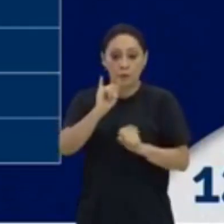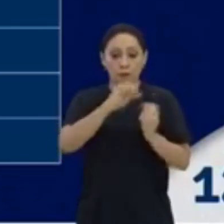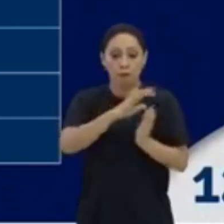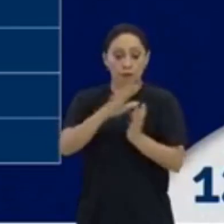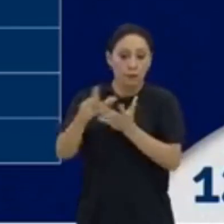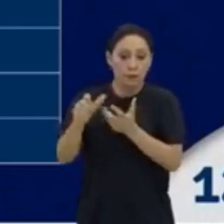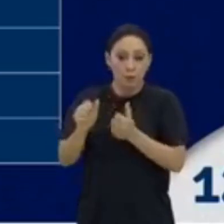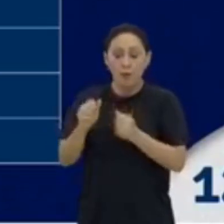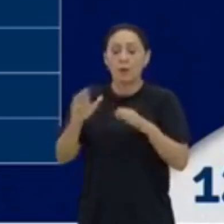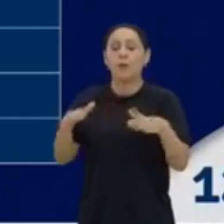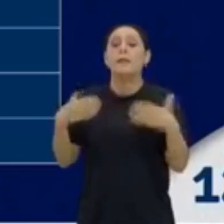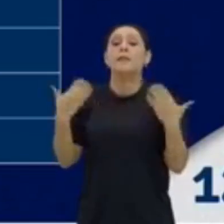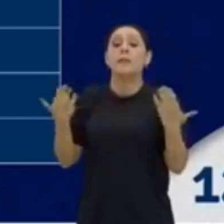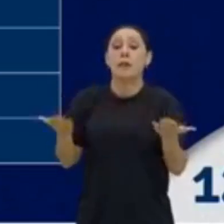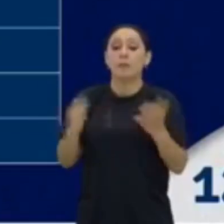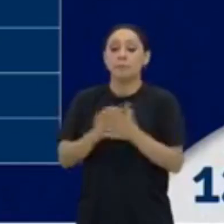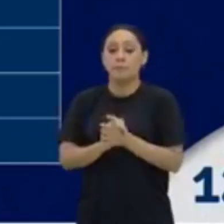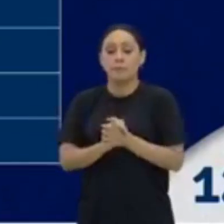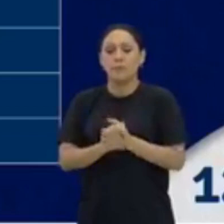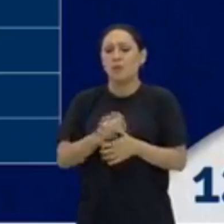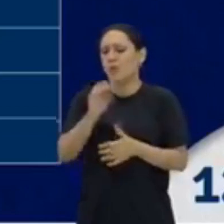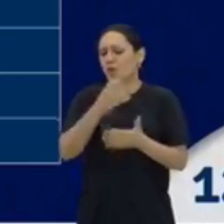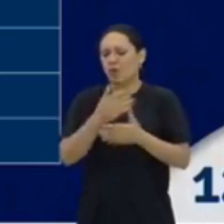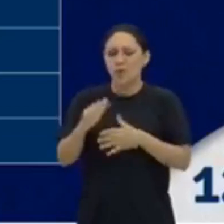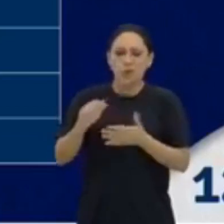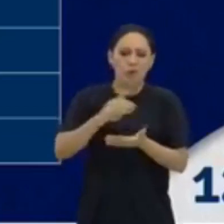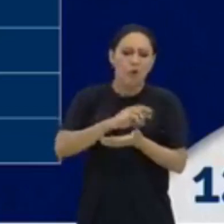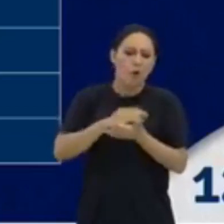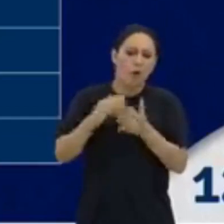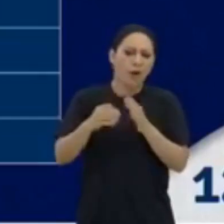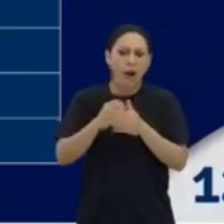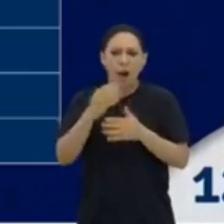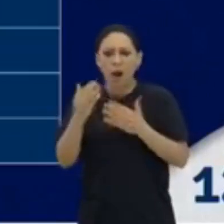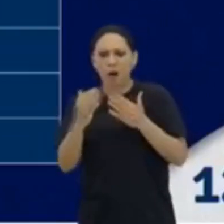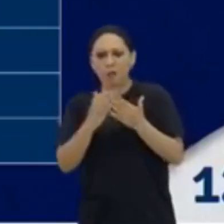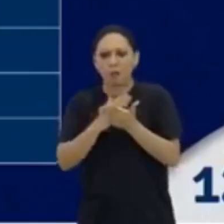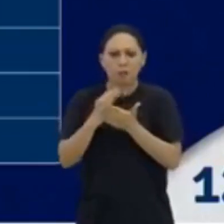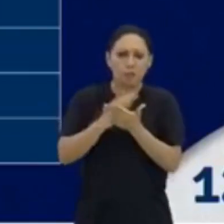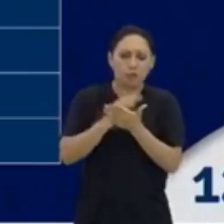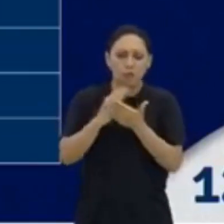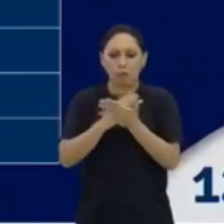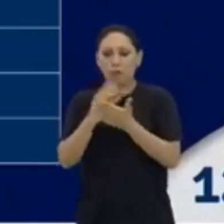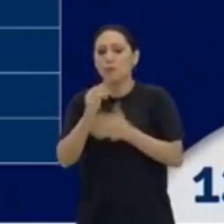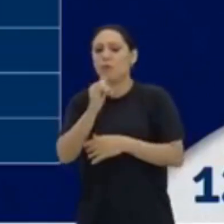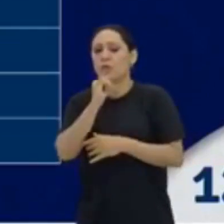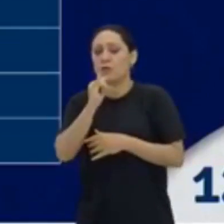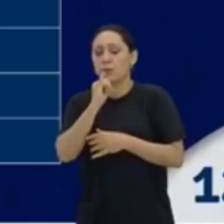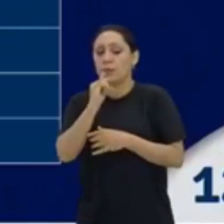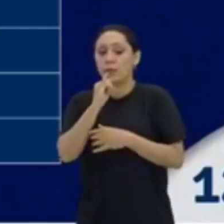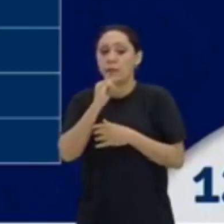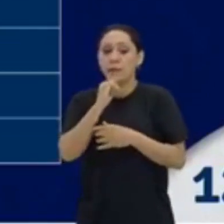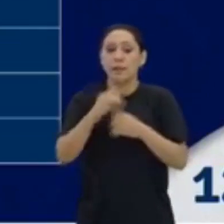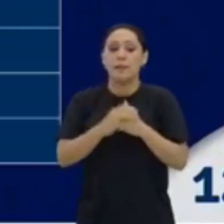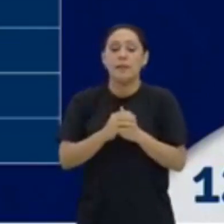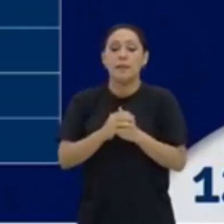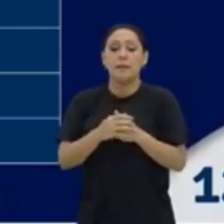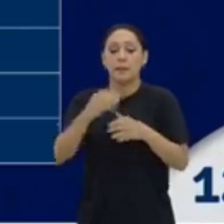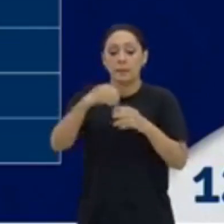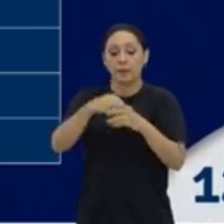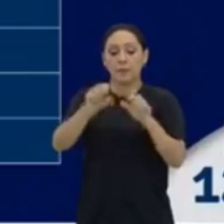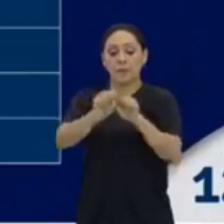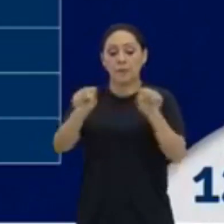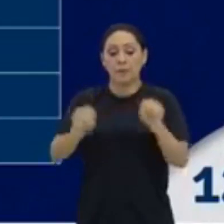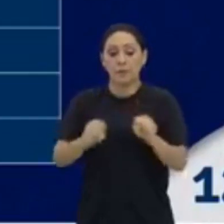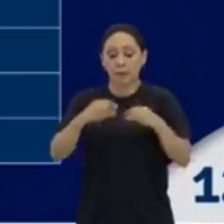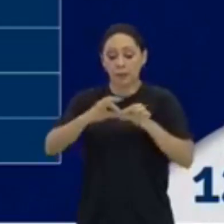isso. Quais são. São só alguns exemplos que, né, que estão colocados no sistema de medidas aí, pessoal. Então não te preocupa, só para